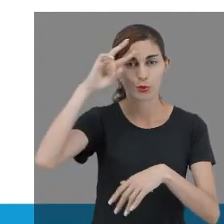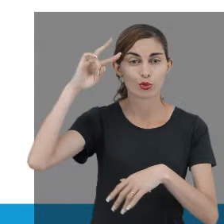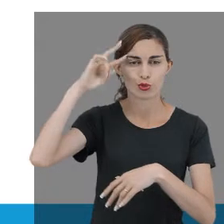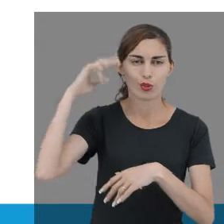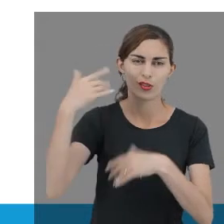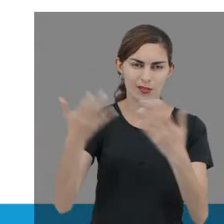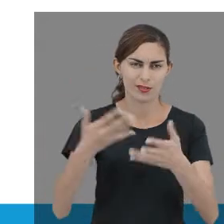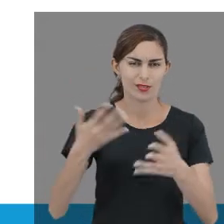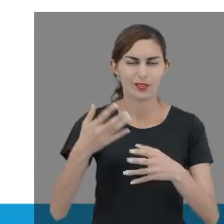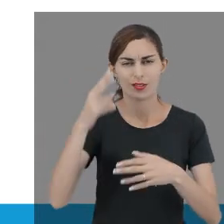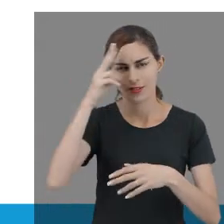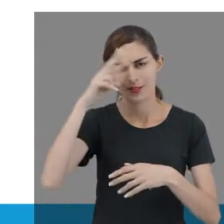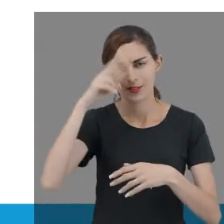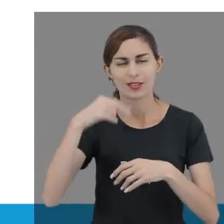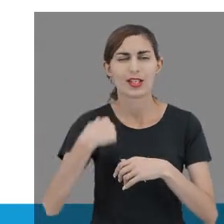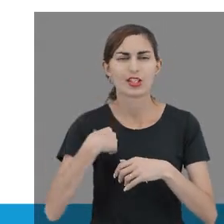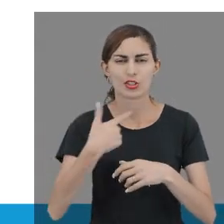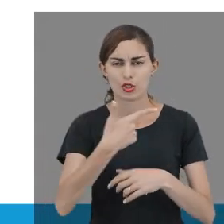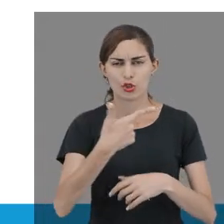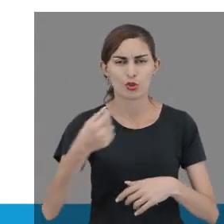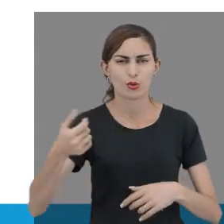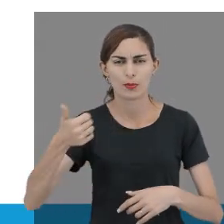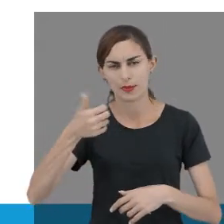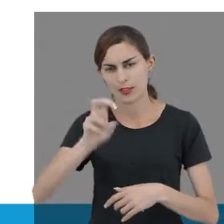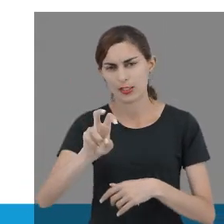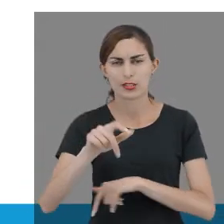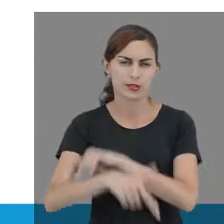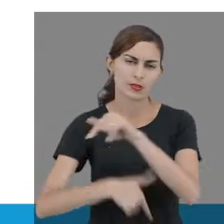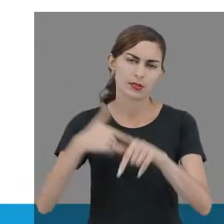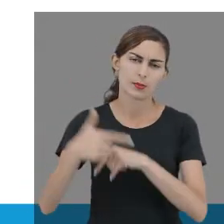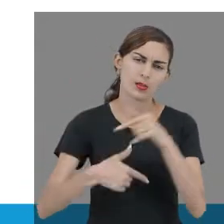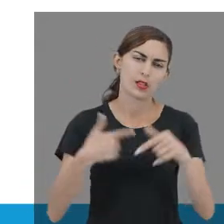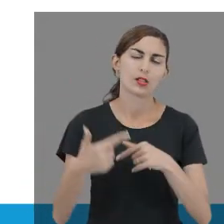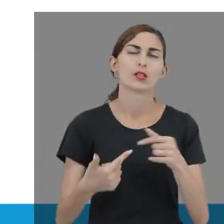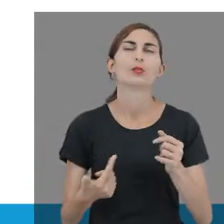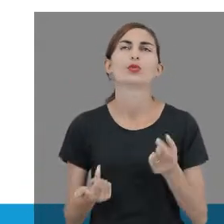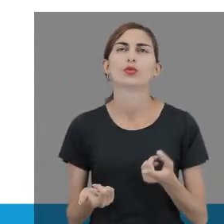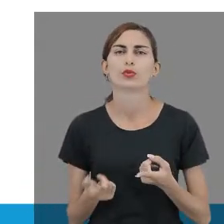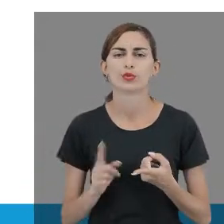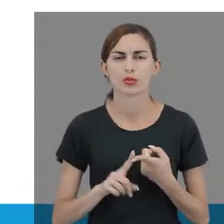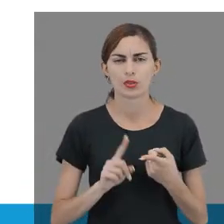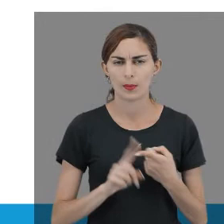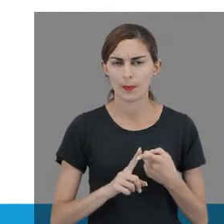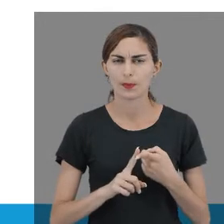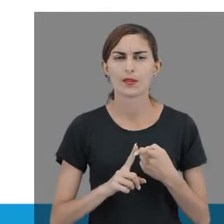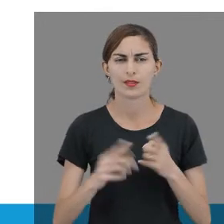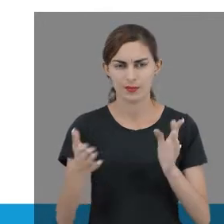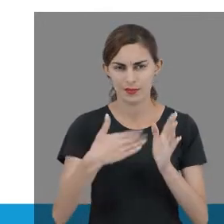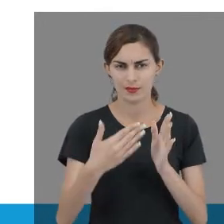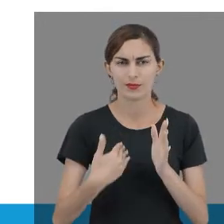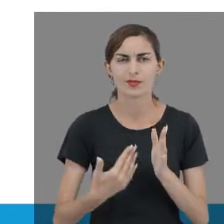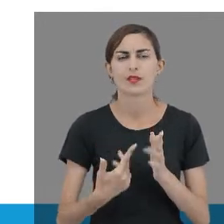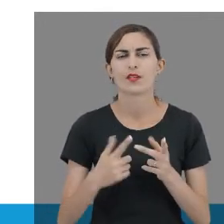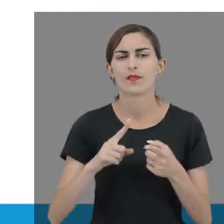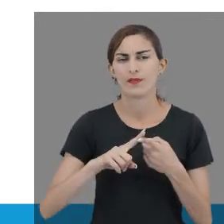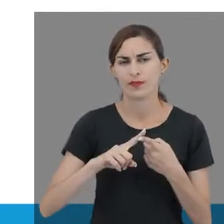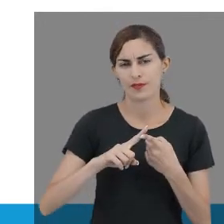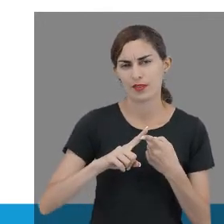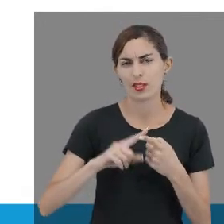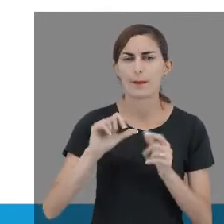primeiras diretrizes que construímos ainda em 2015. Trabalhamos com uma primeira versão, que